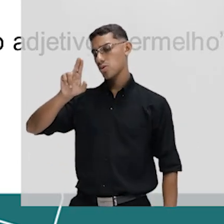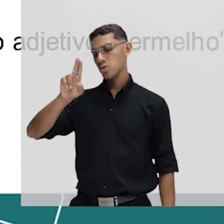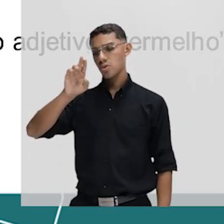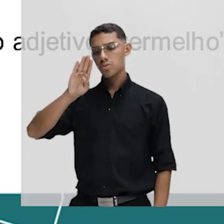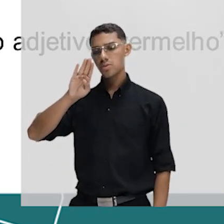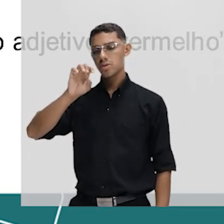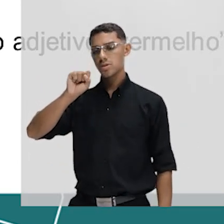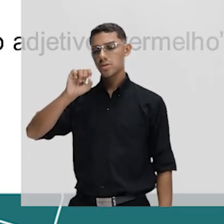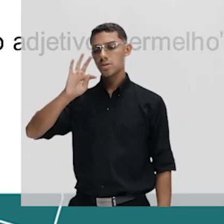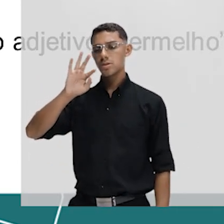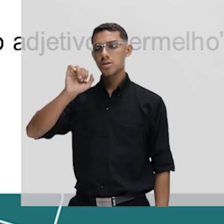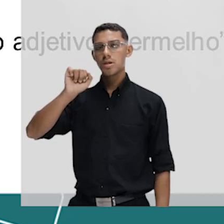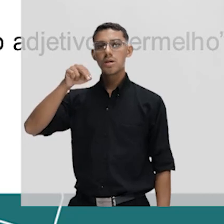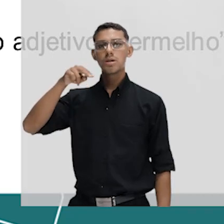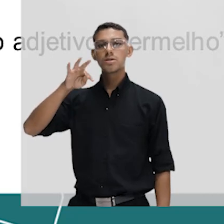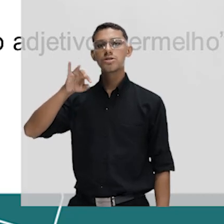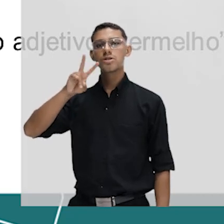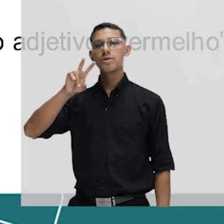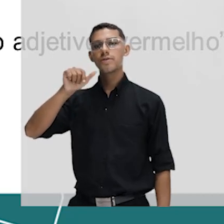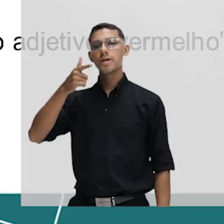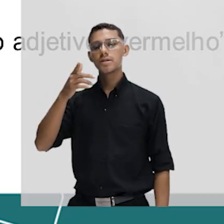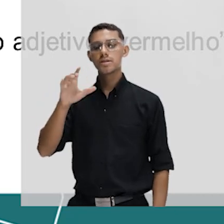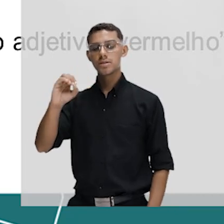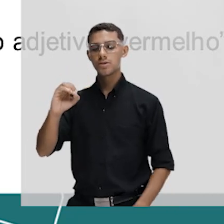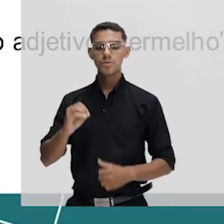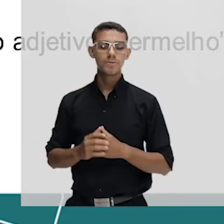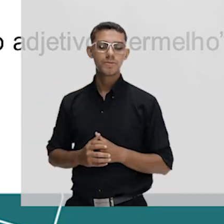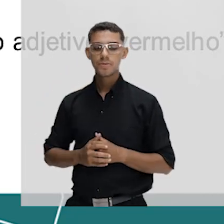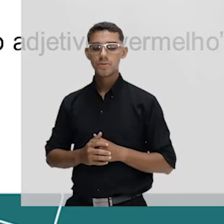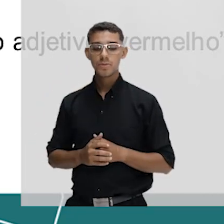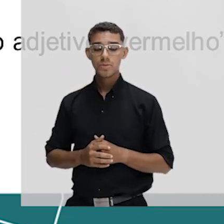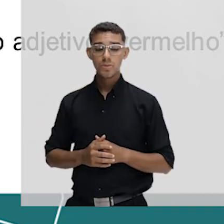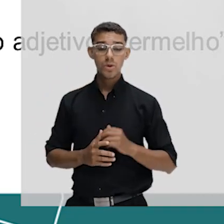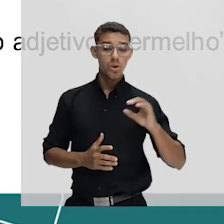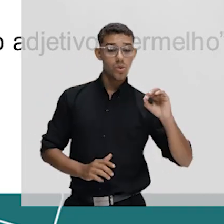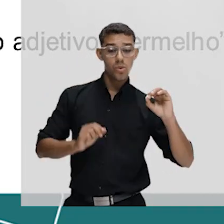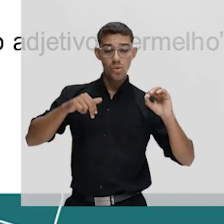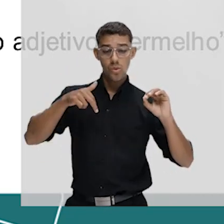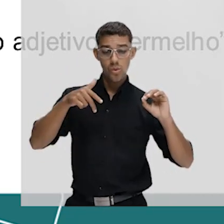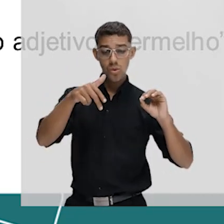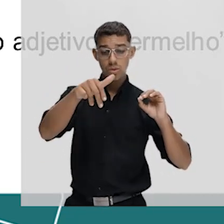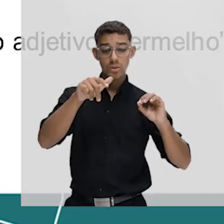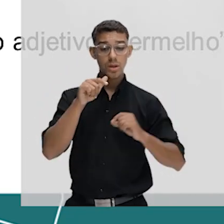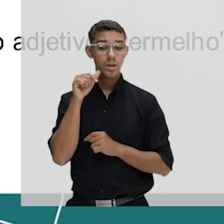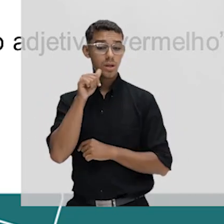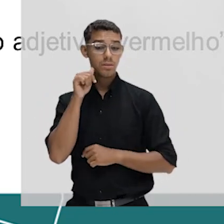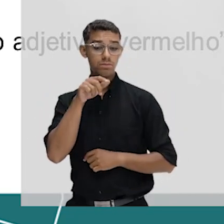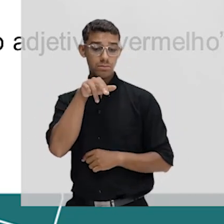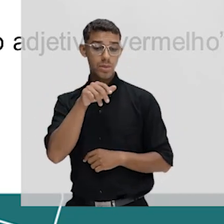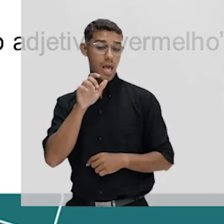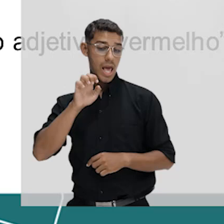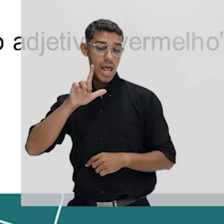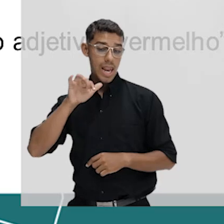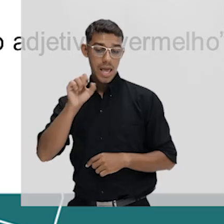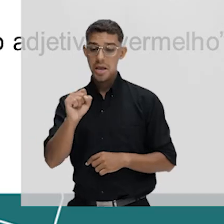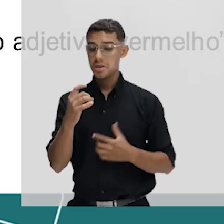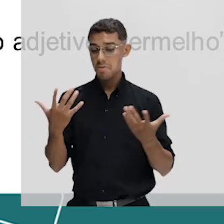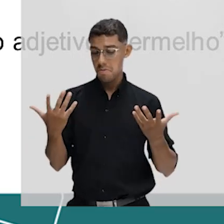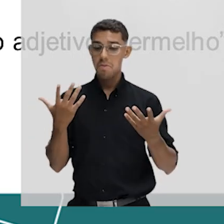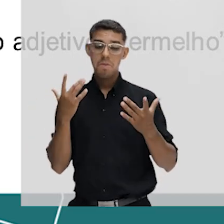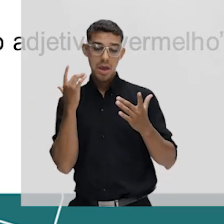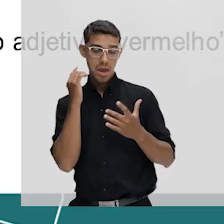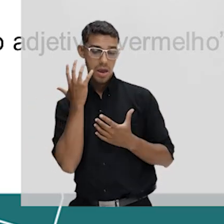desse artigo, eu posso fazer a substantivação. O andar de Elisa é muito sensual. Nesse caso, o verbo andar